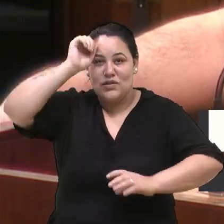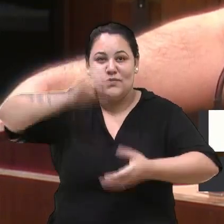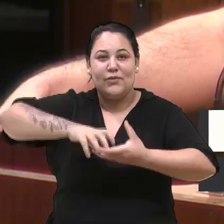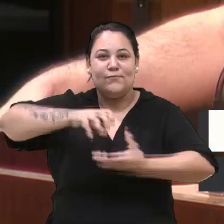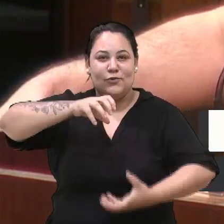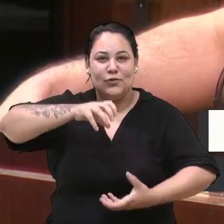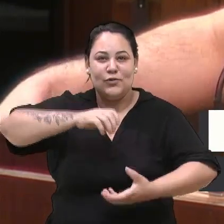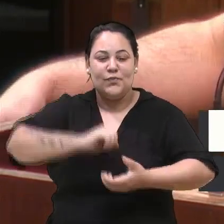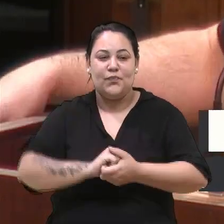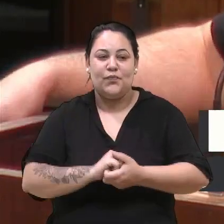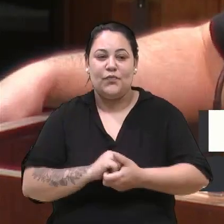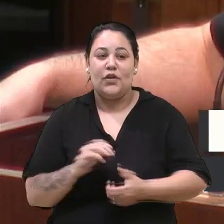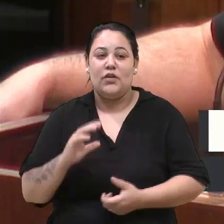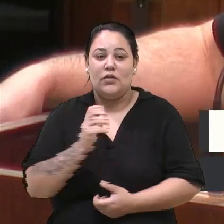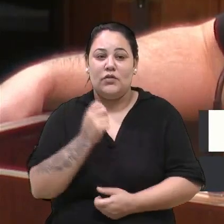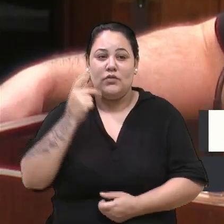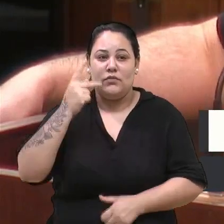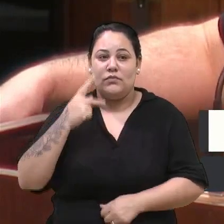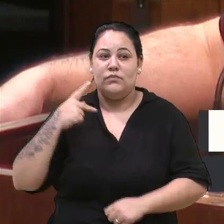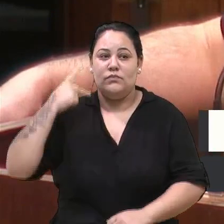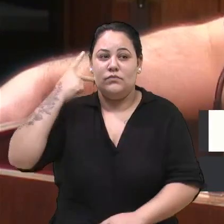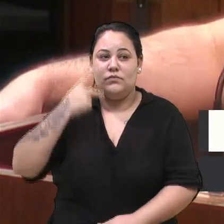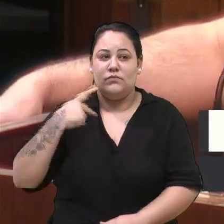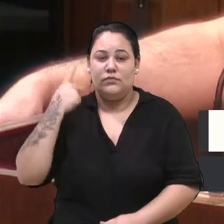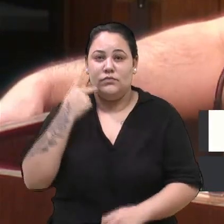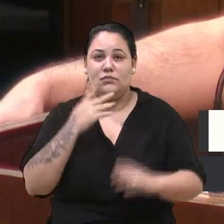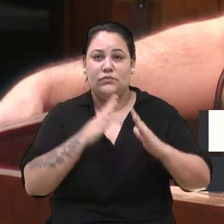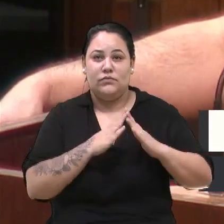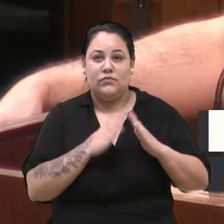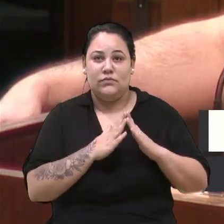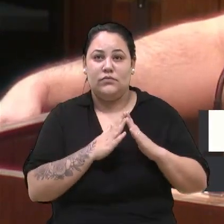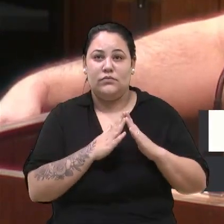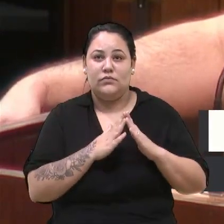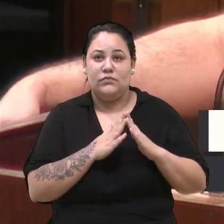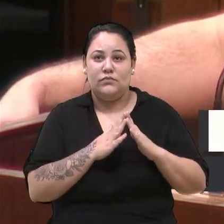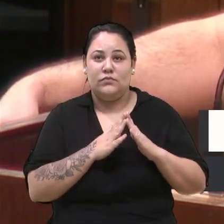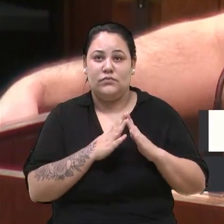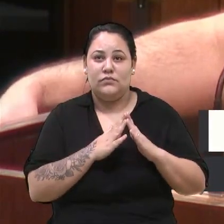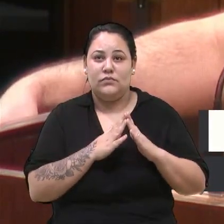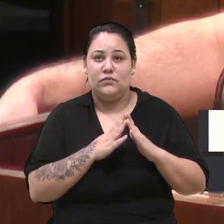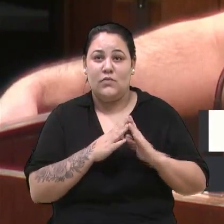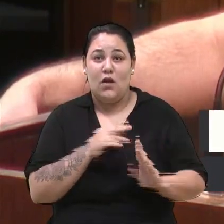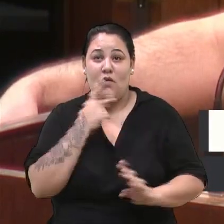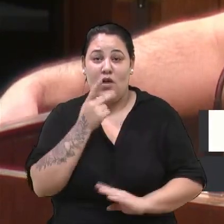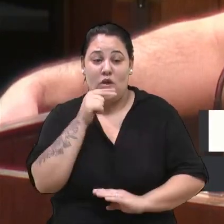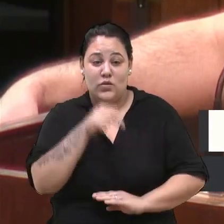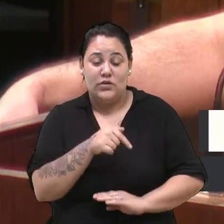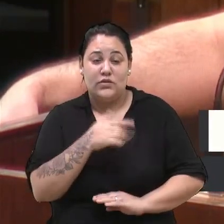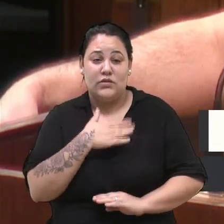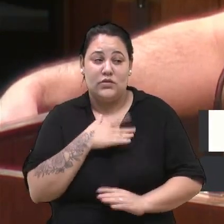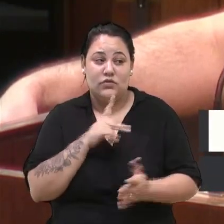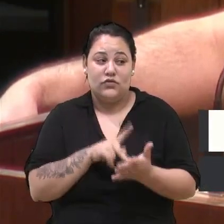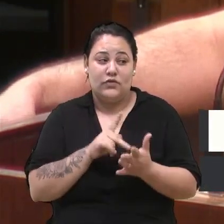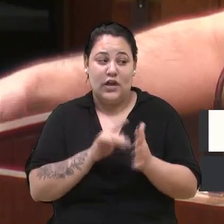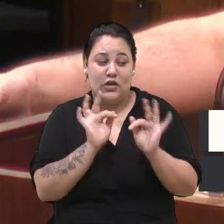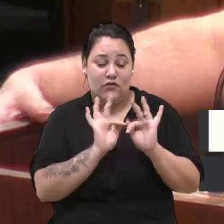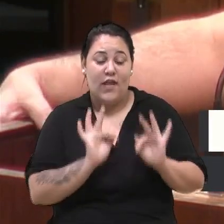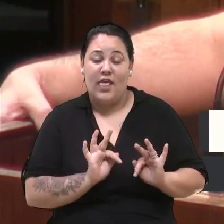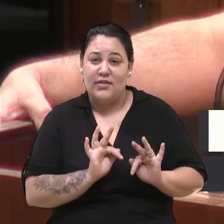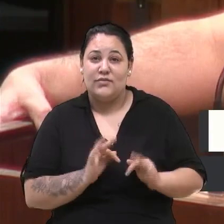vereadores dessa casa. E eu falo isso e fico feliz por ter assumido nessa